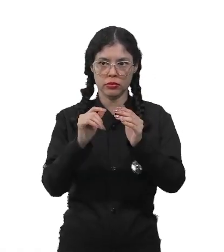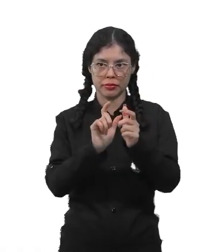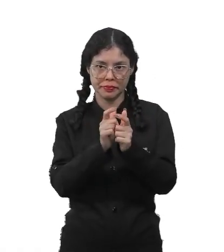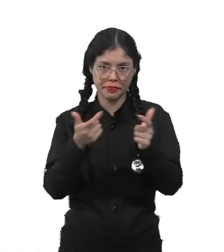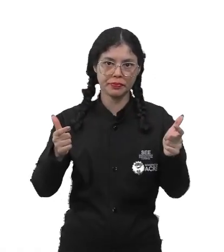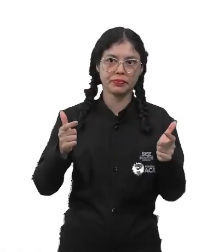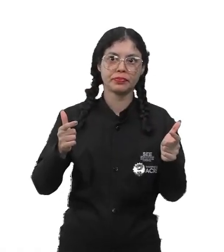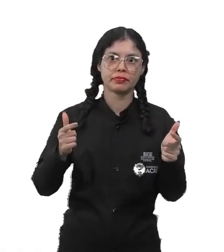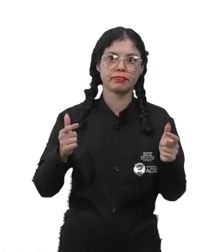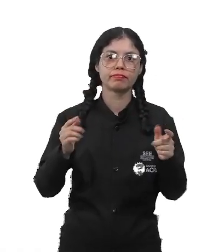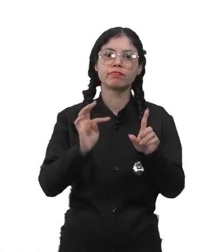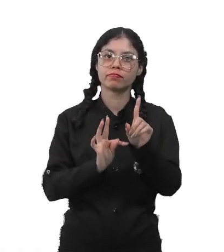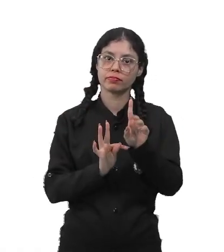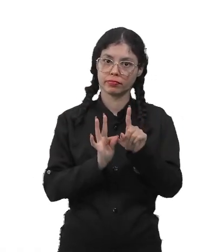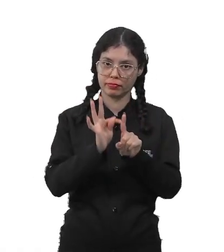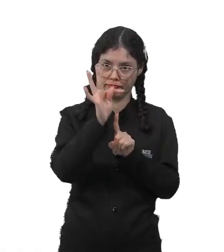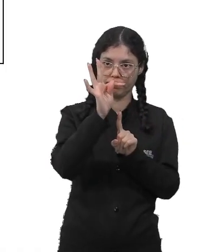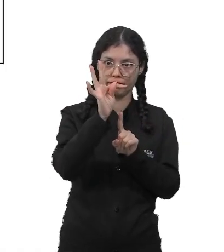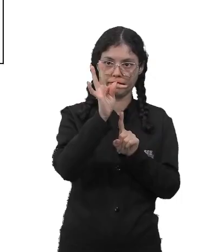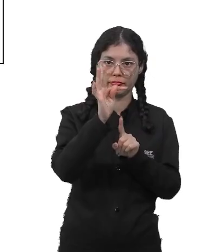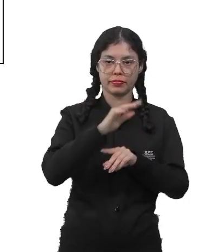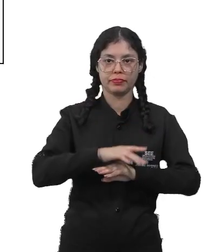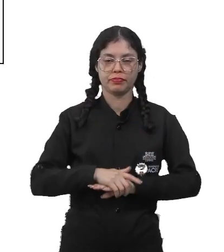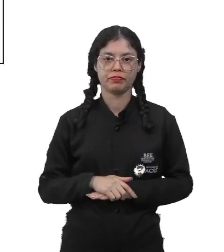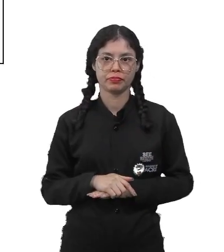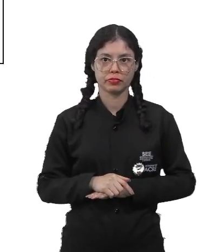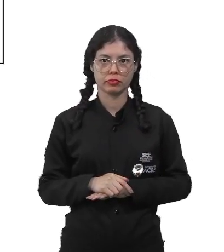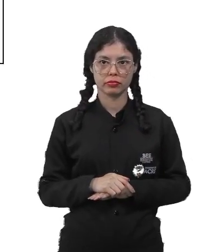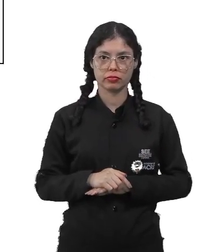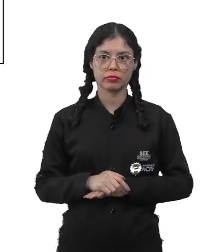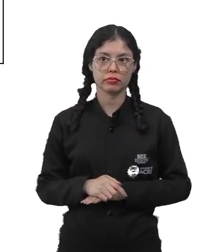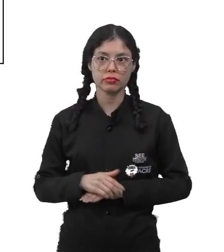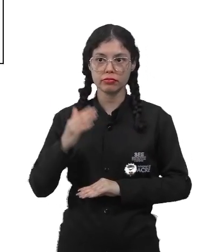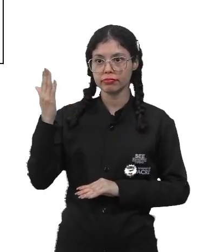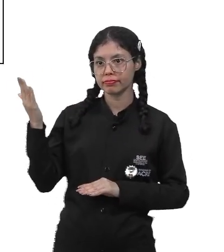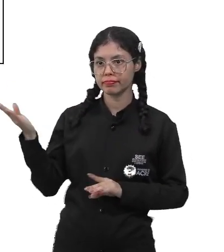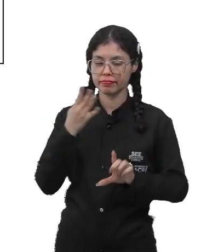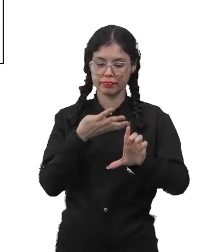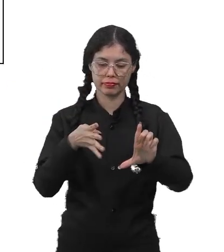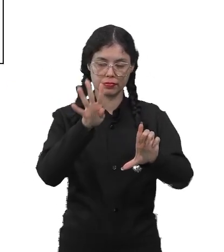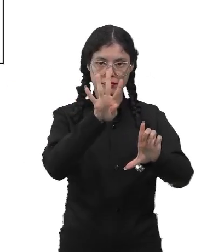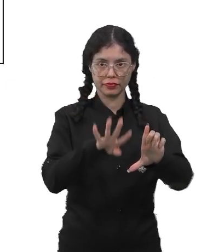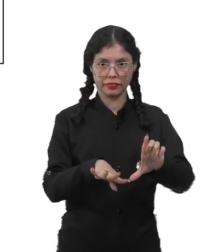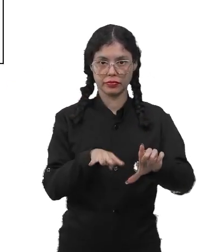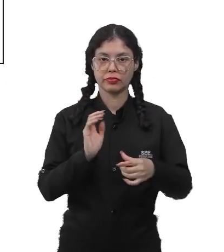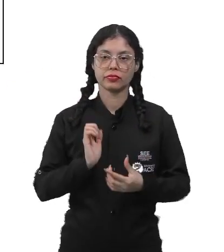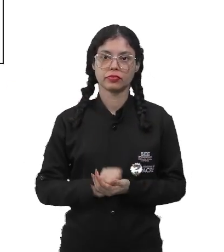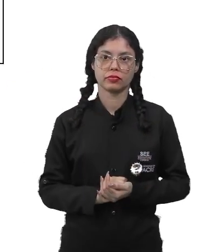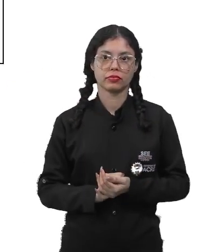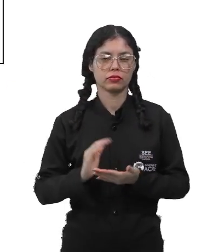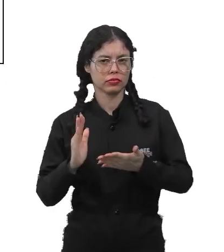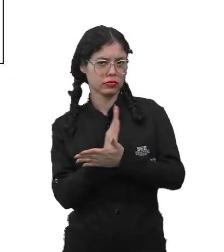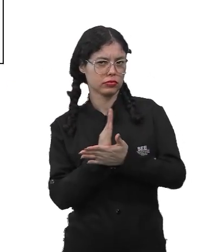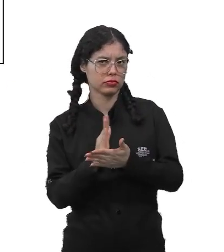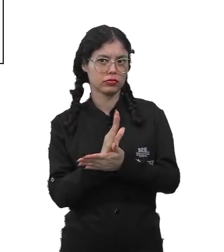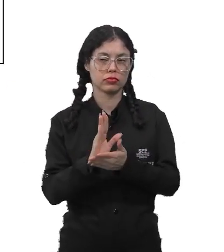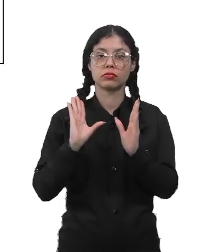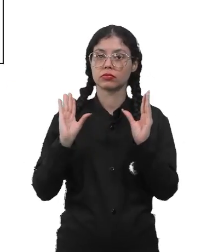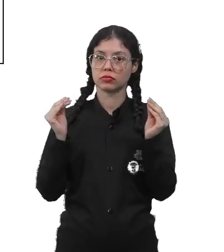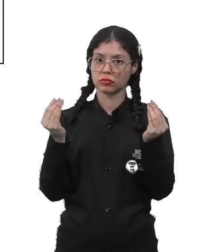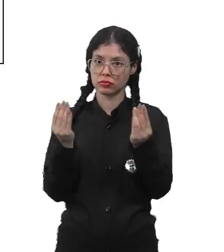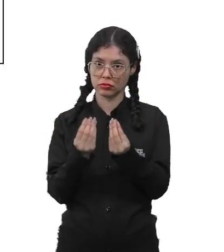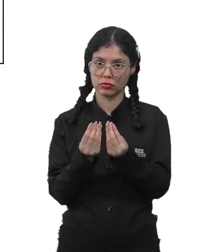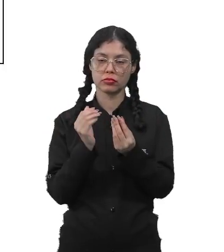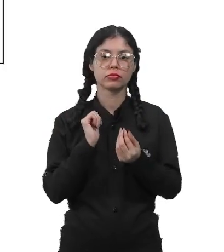maior vai ser a temperatura de ebulição. Aí nós temos aqui uma tabelinha com algumas